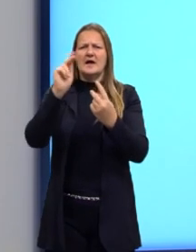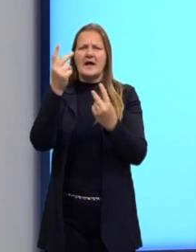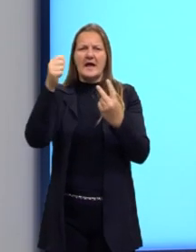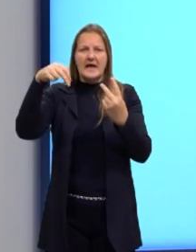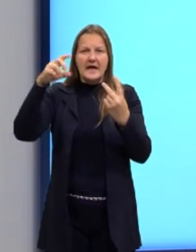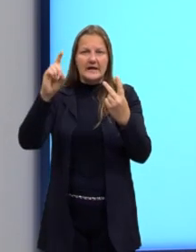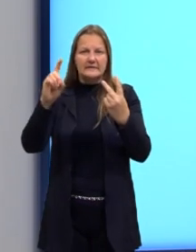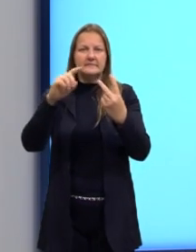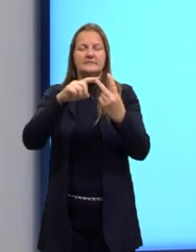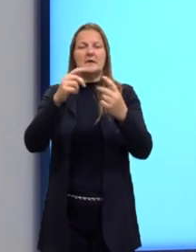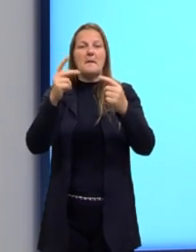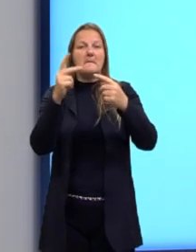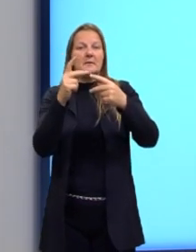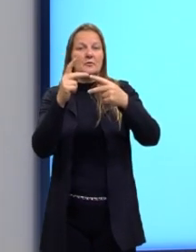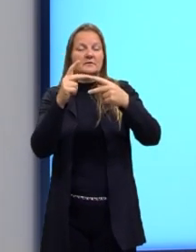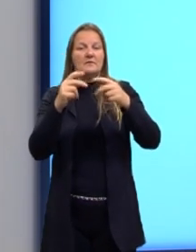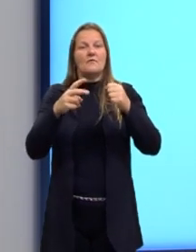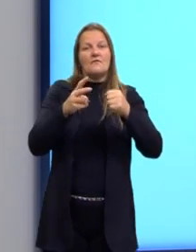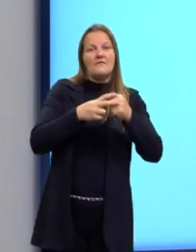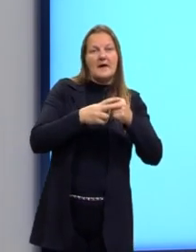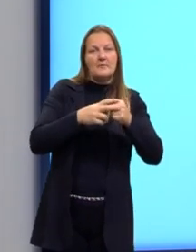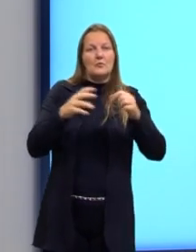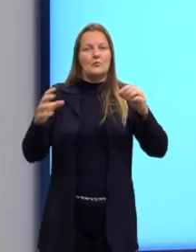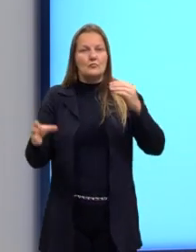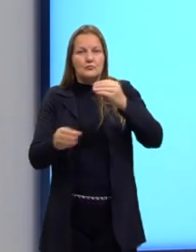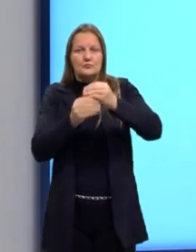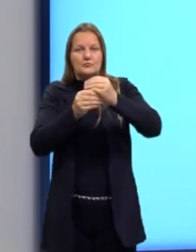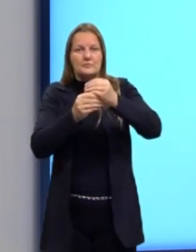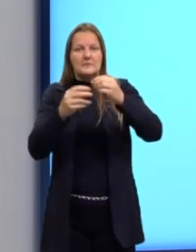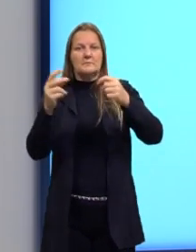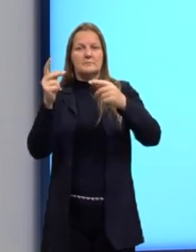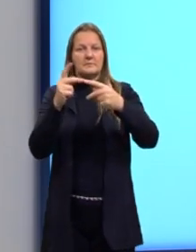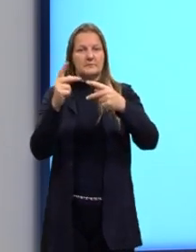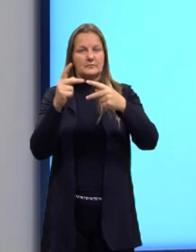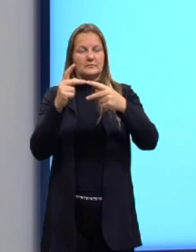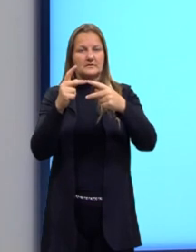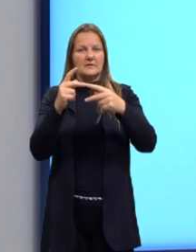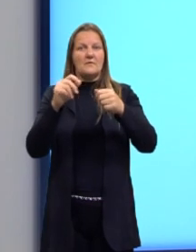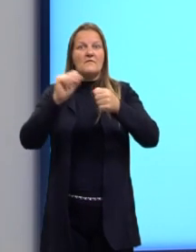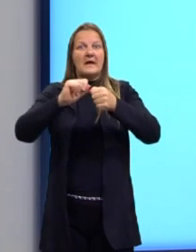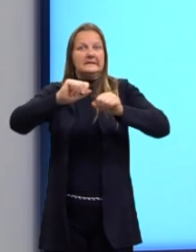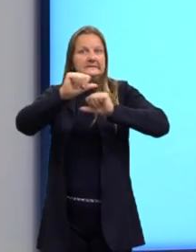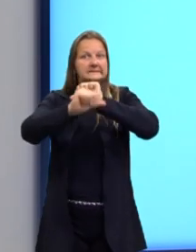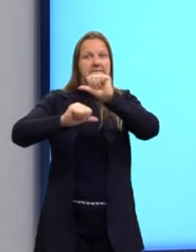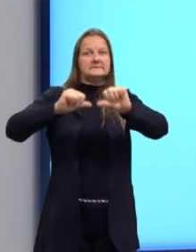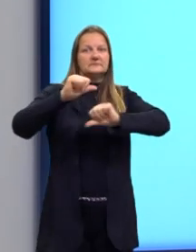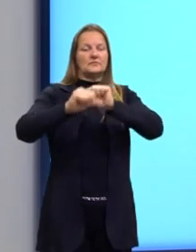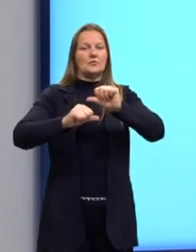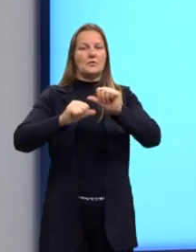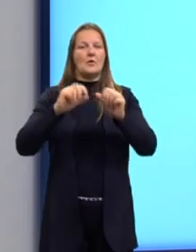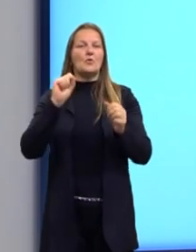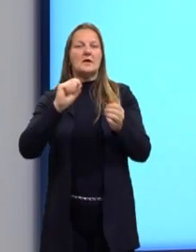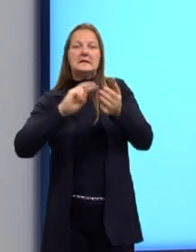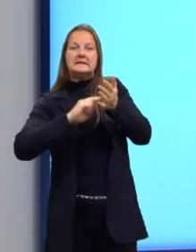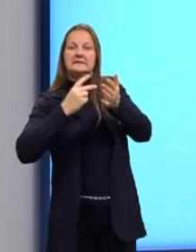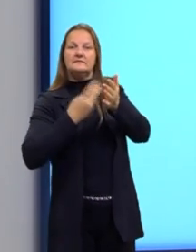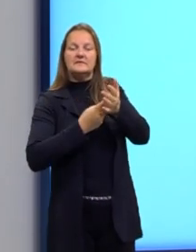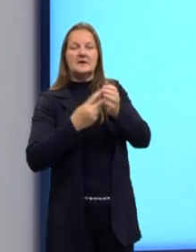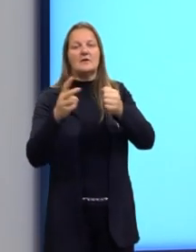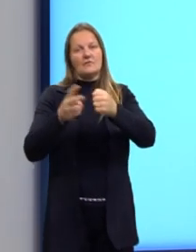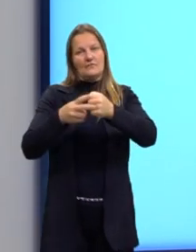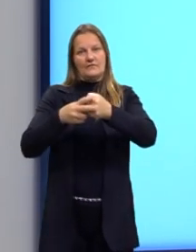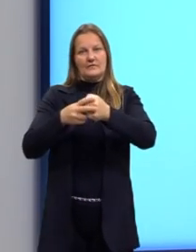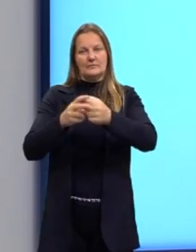seguidos de preposições e essas preposições fazem a mudança no sentido desses verbos